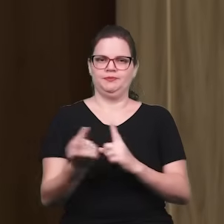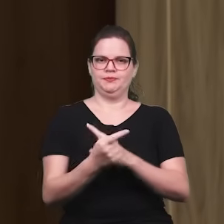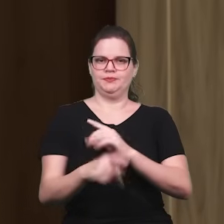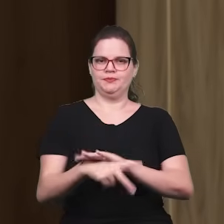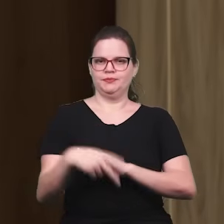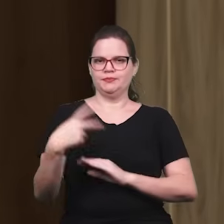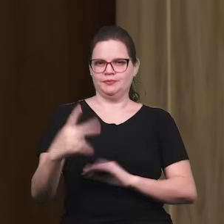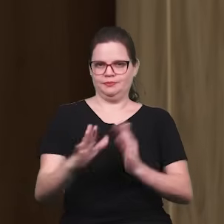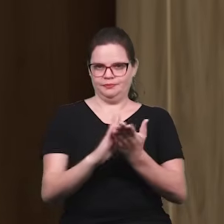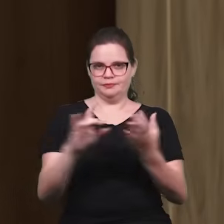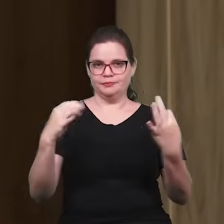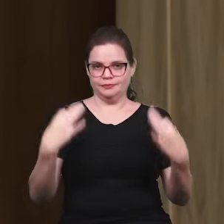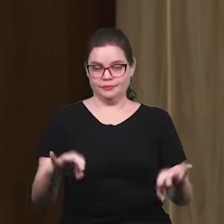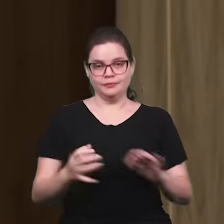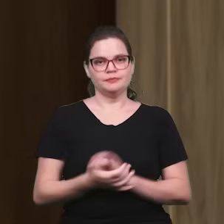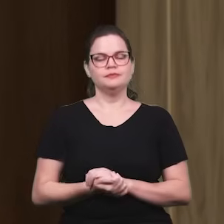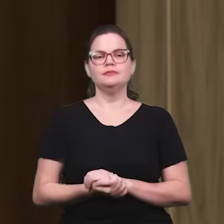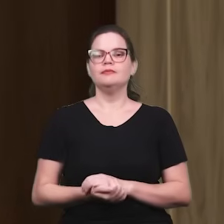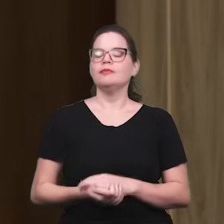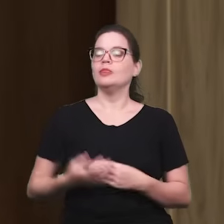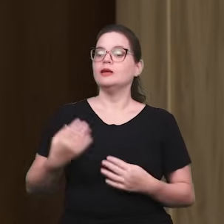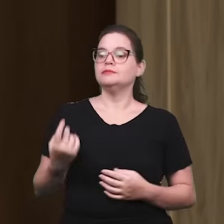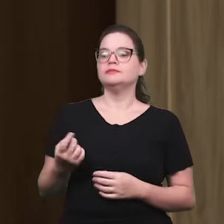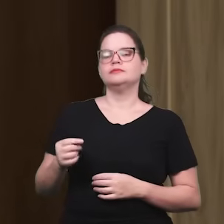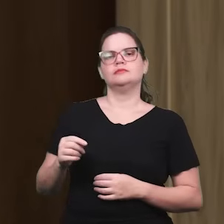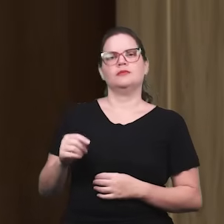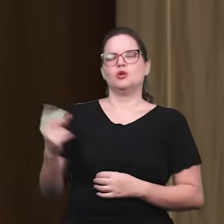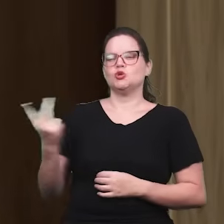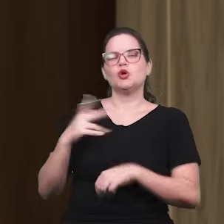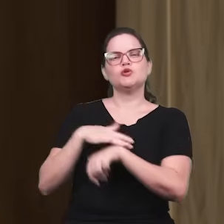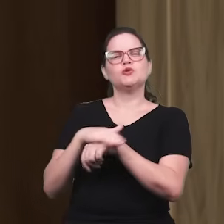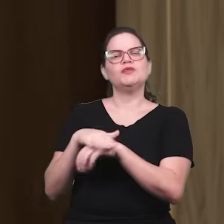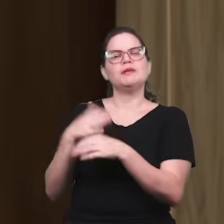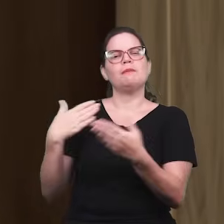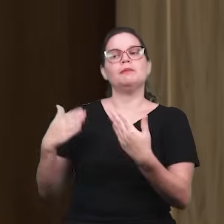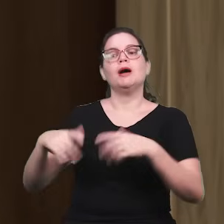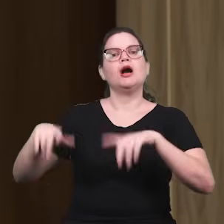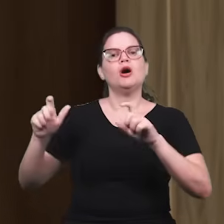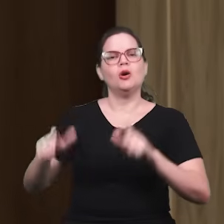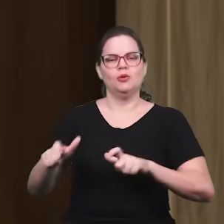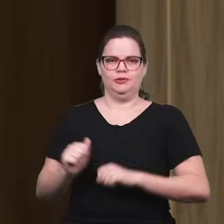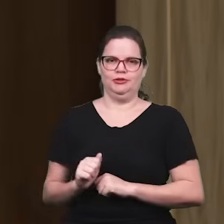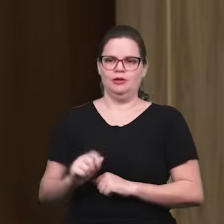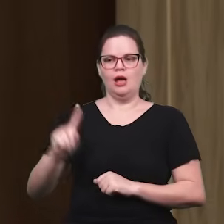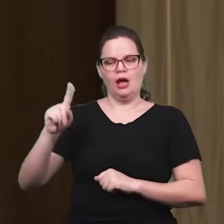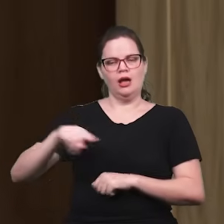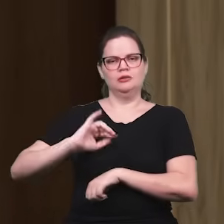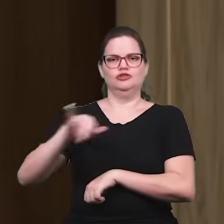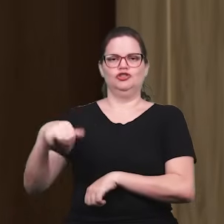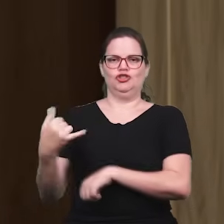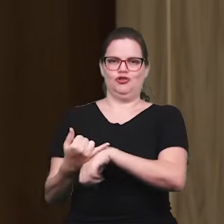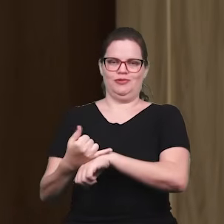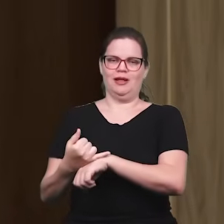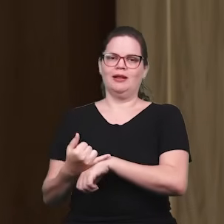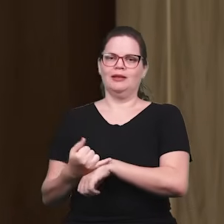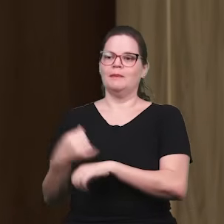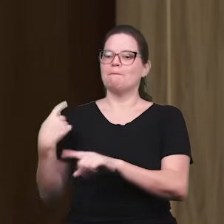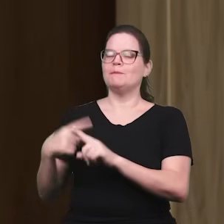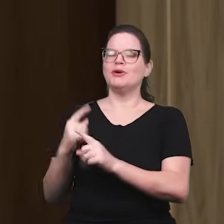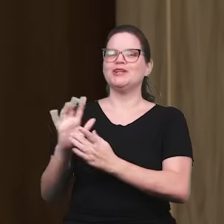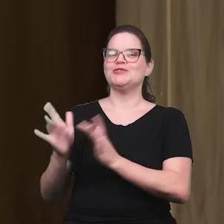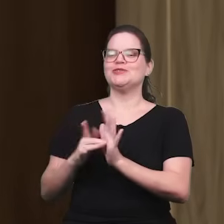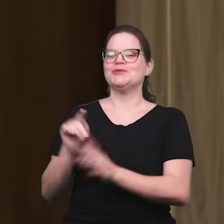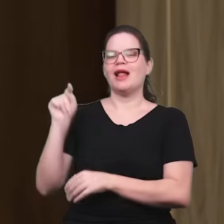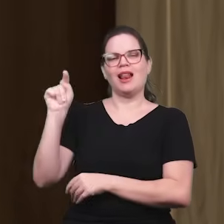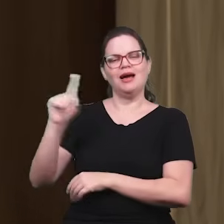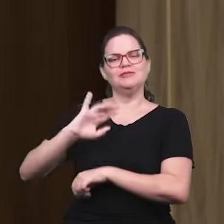em Jerusalém. Tudo indica que Jesus tinha vindo para a festa em Jerusalém, a festa da Páscoa,